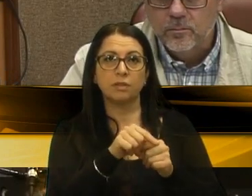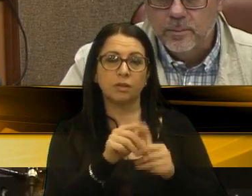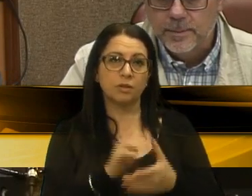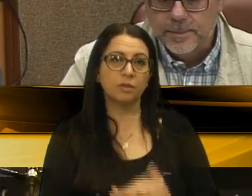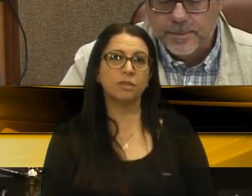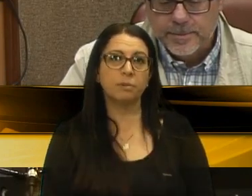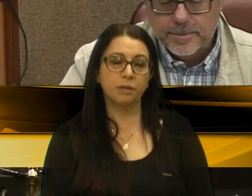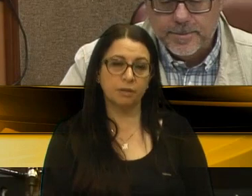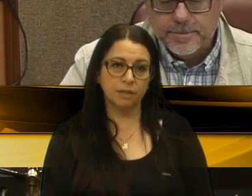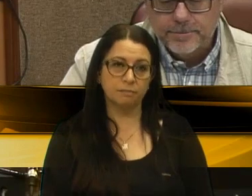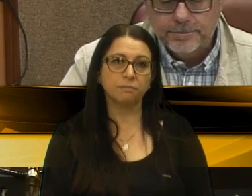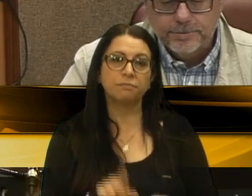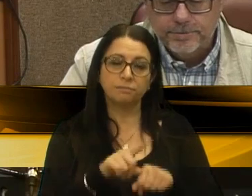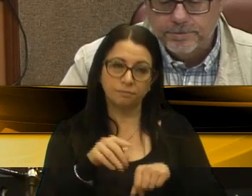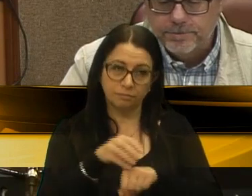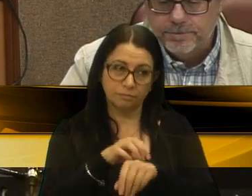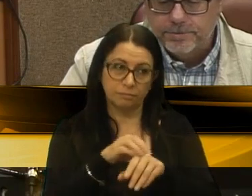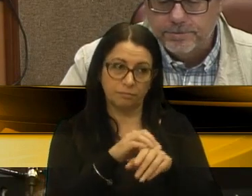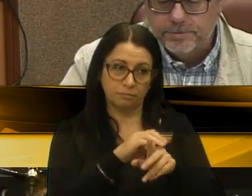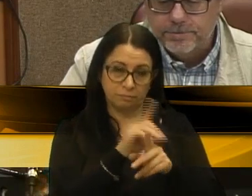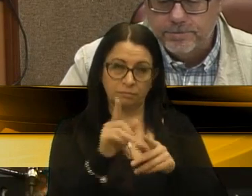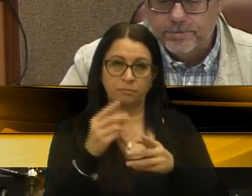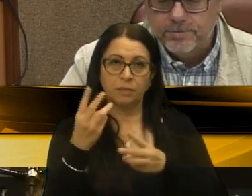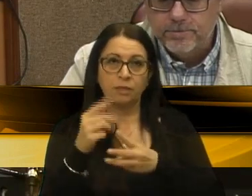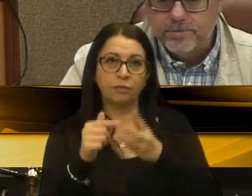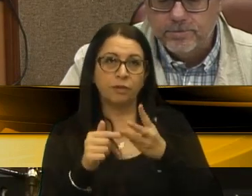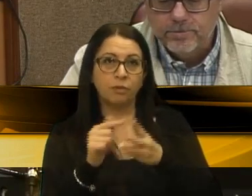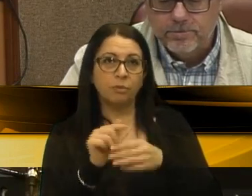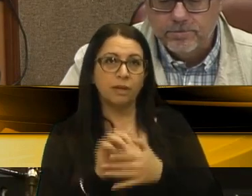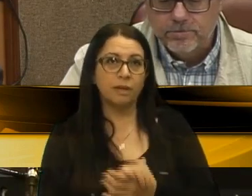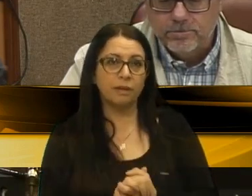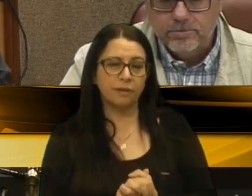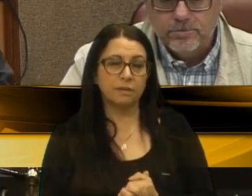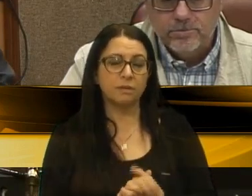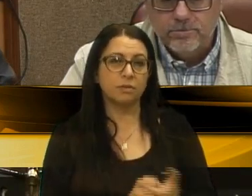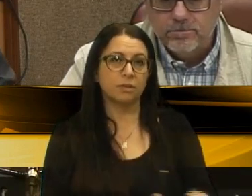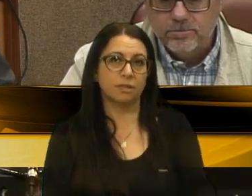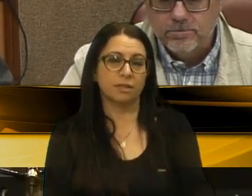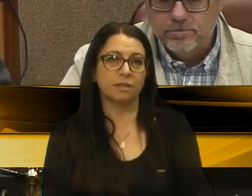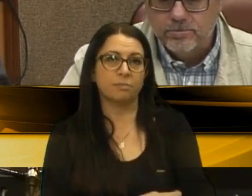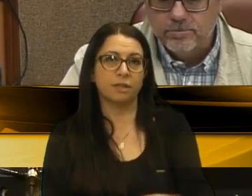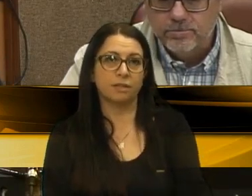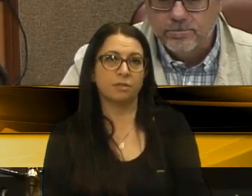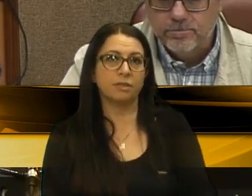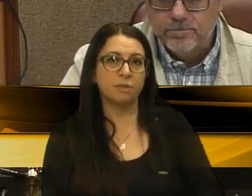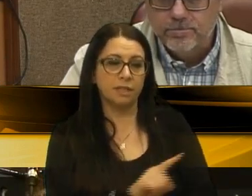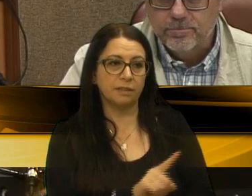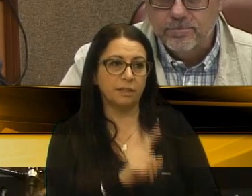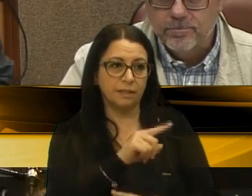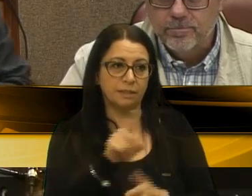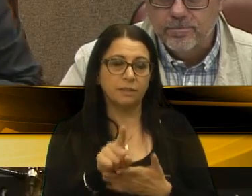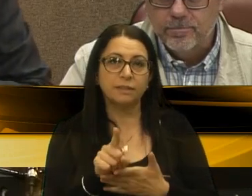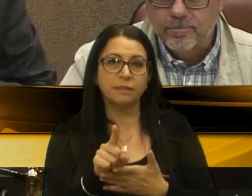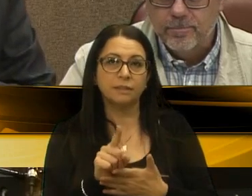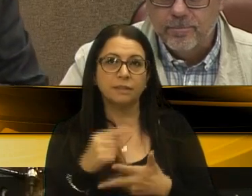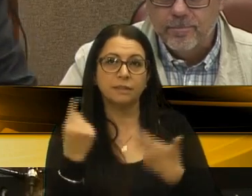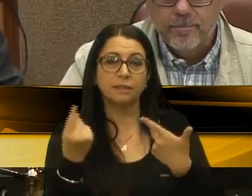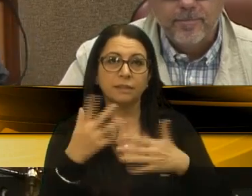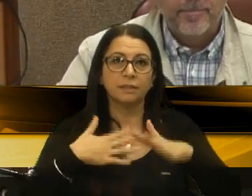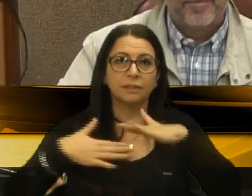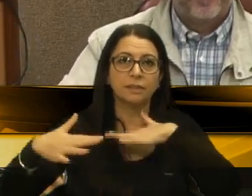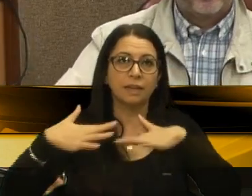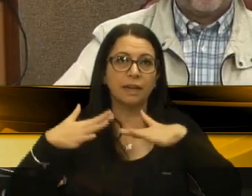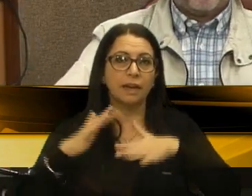coletivo no nosso município. Três questões, secretário. A primeira situação: nós não percebemos uma grande